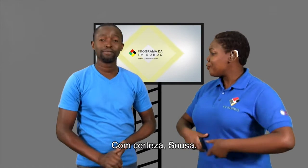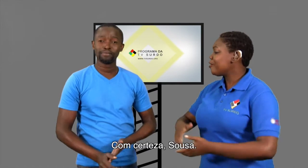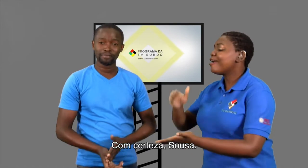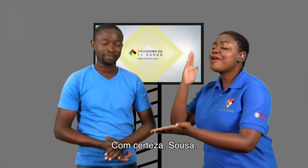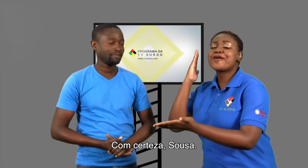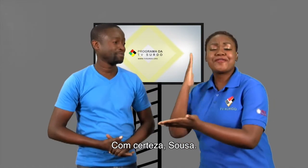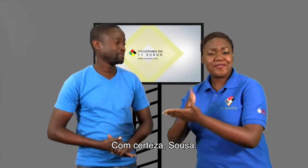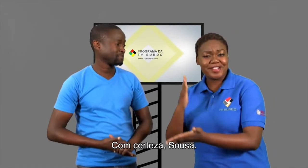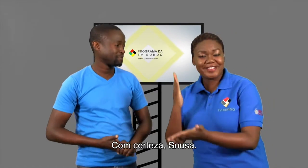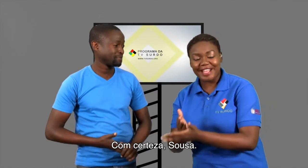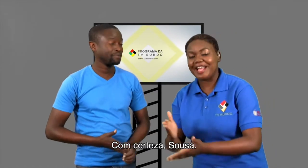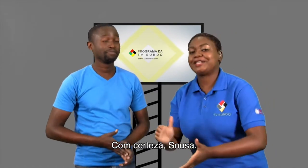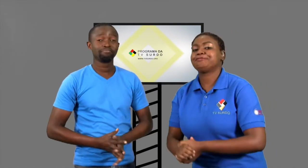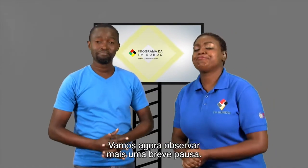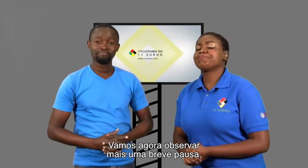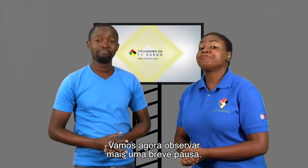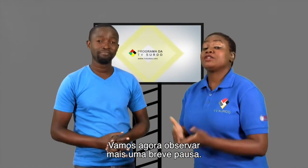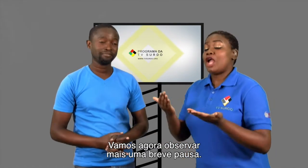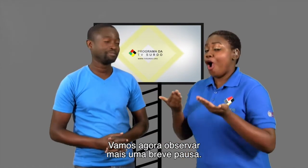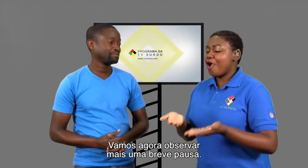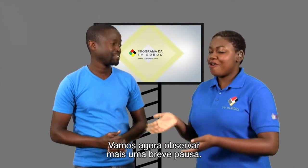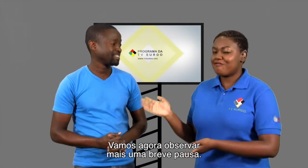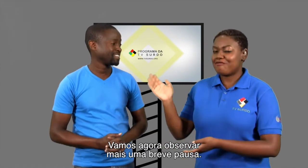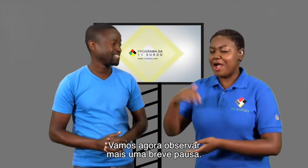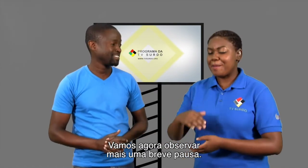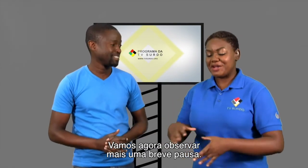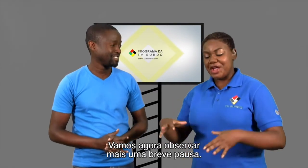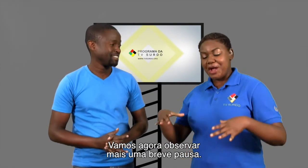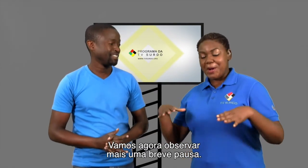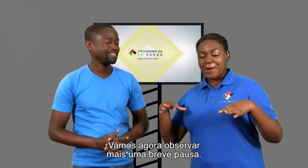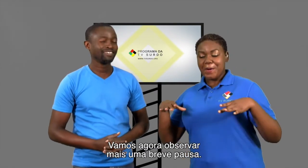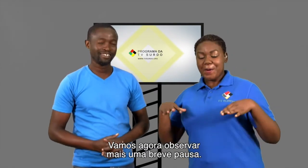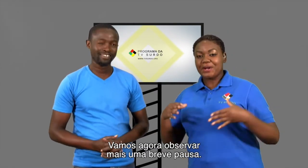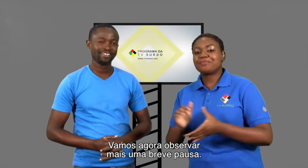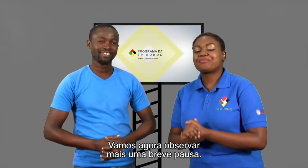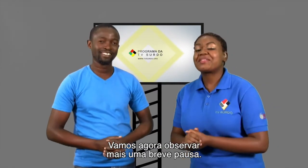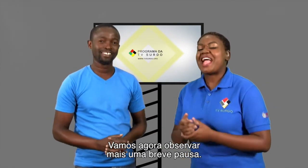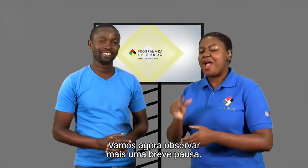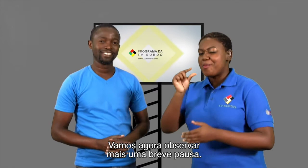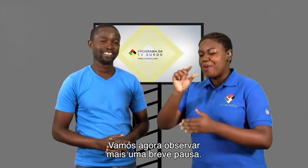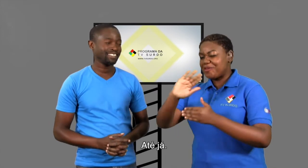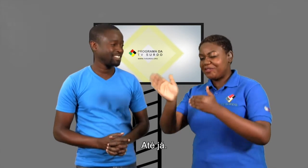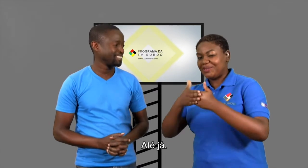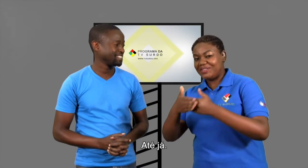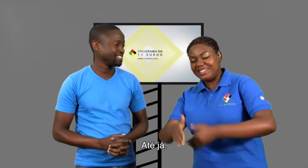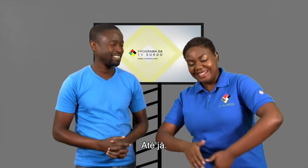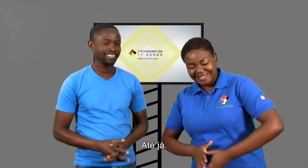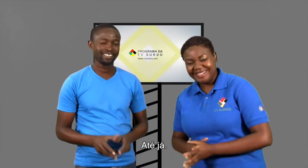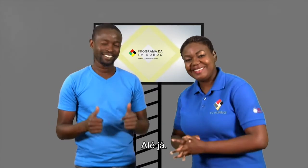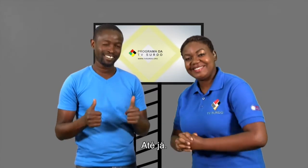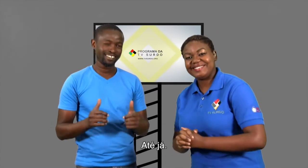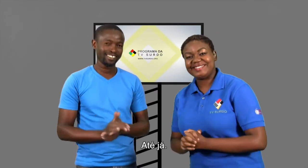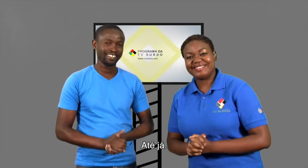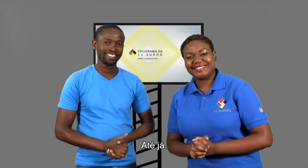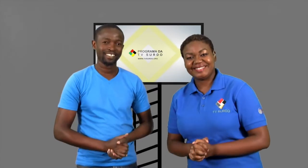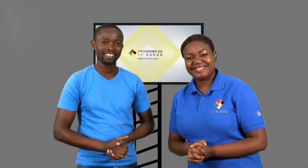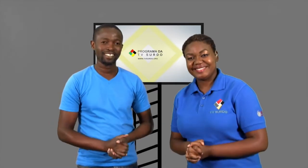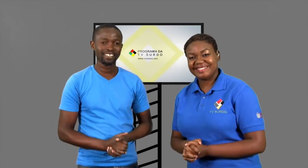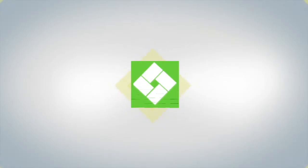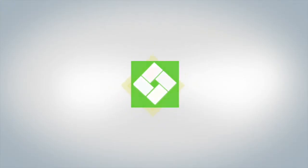Com certeza, Souza. Vamos agora observar mais uma breve pausa. Até já.